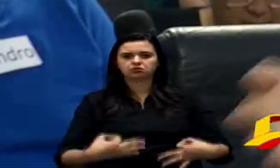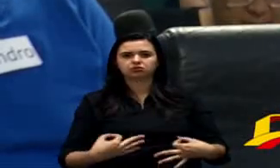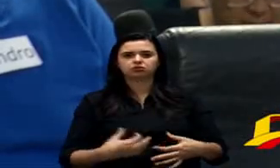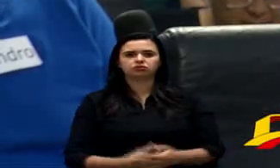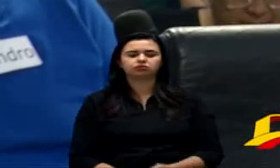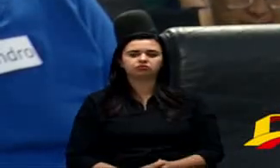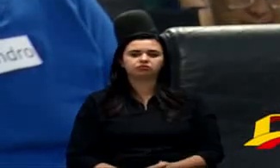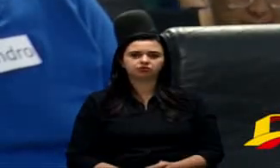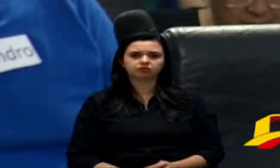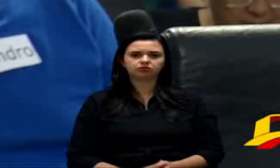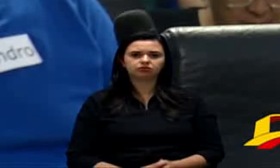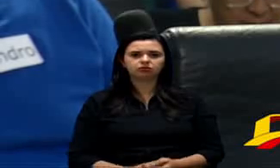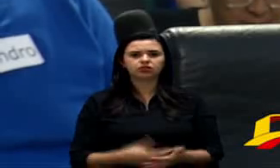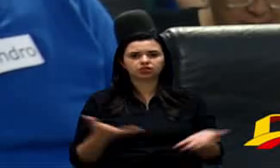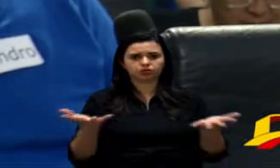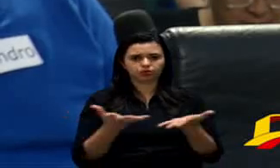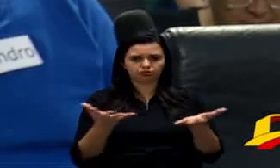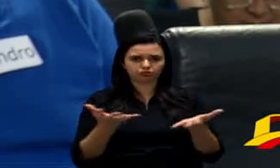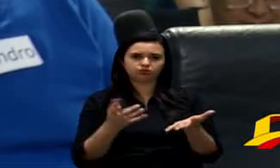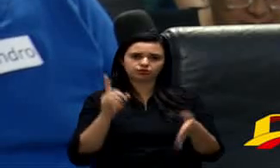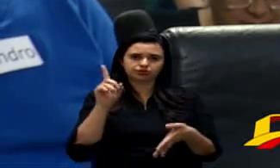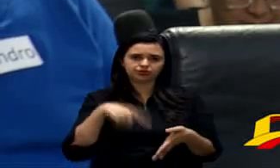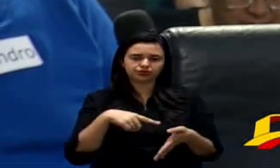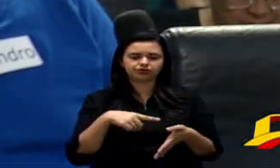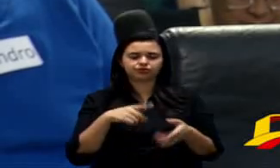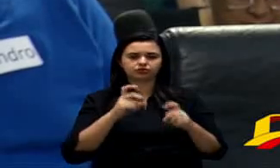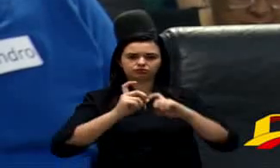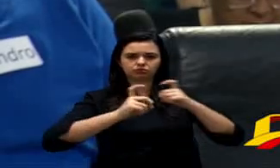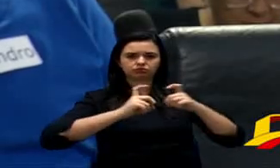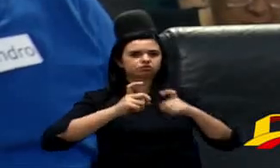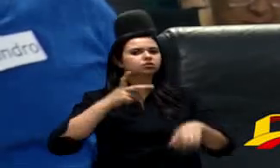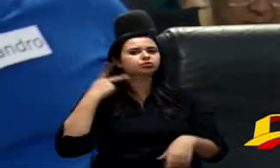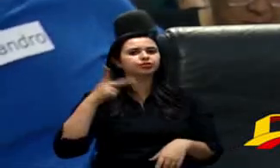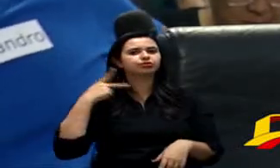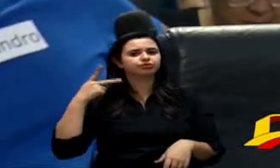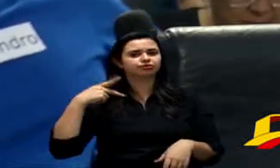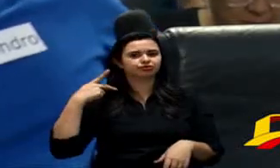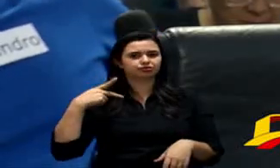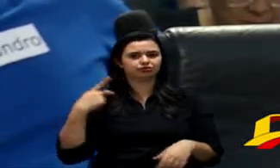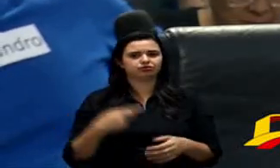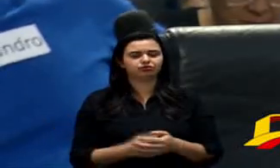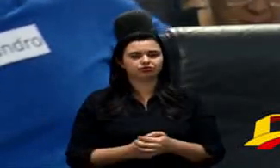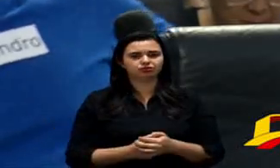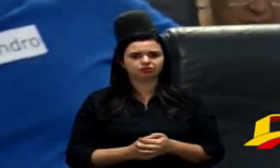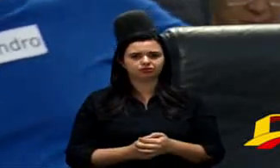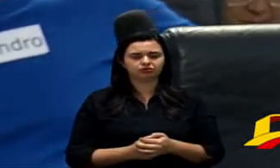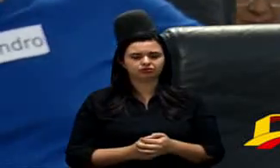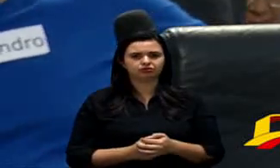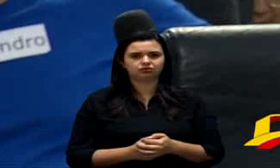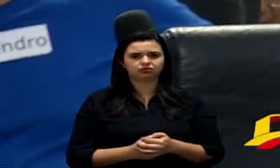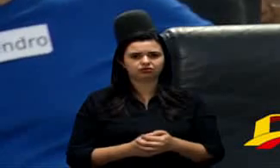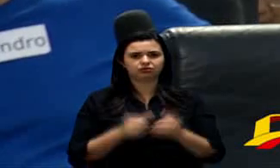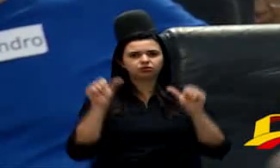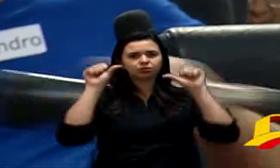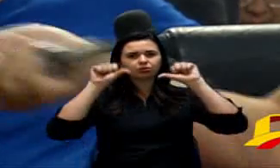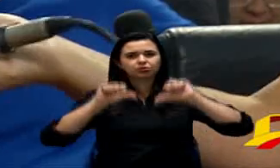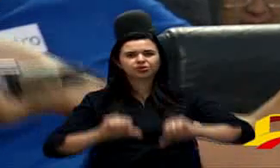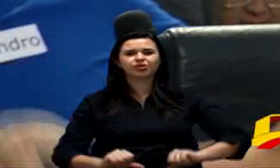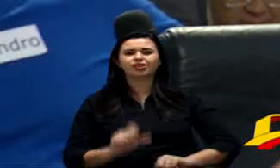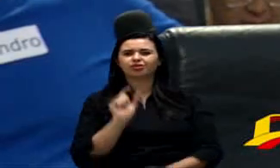político, né? E eu não tenho como não deixar de registrar que o pior de tudo isso...